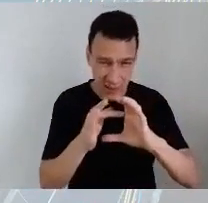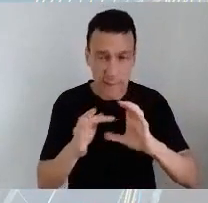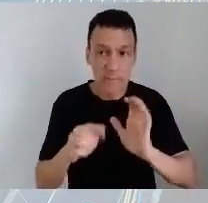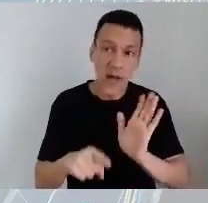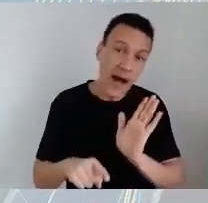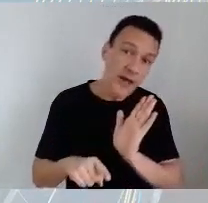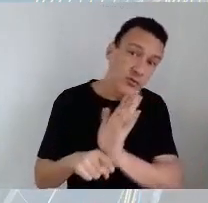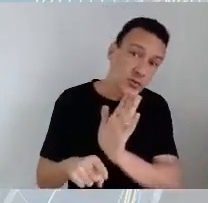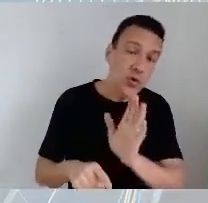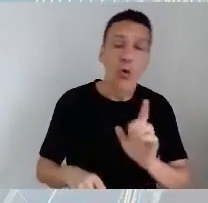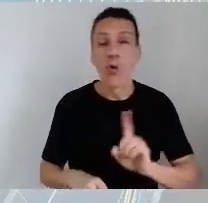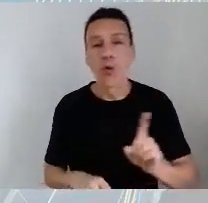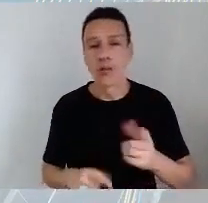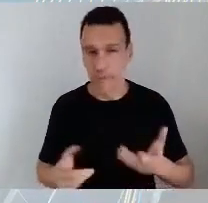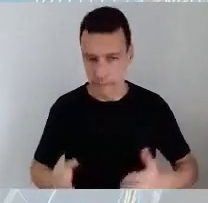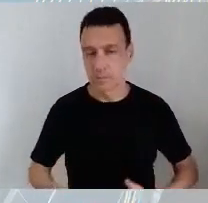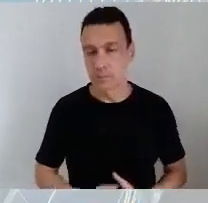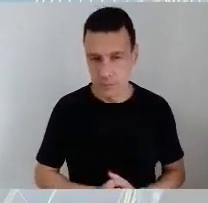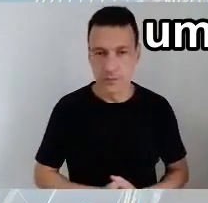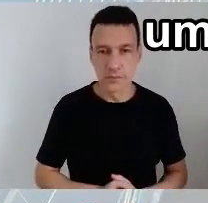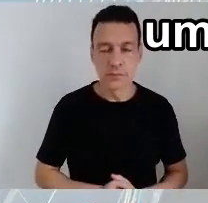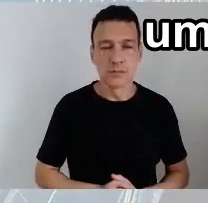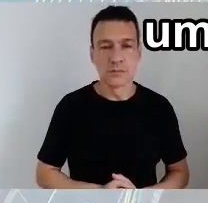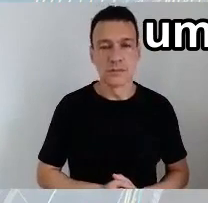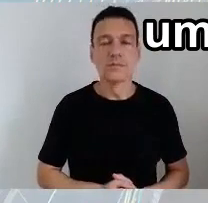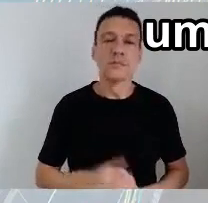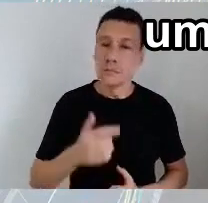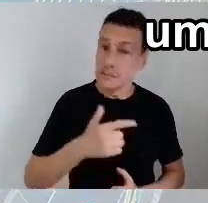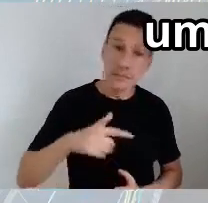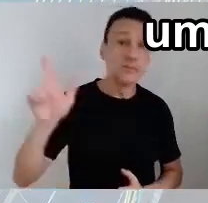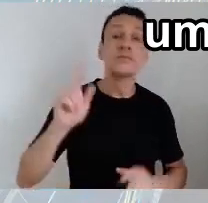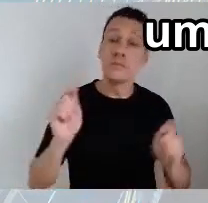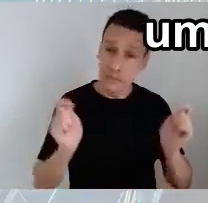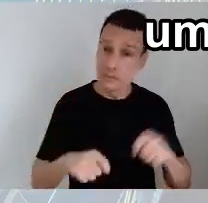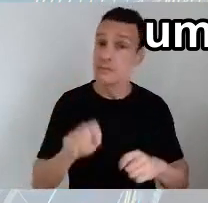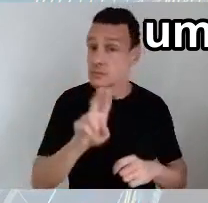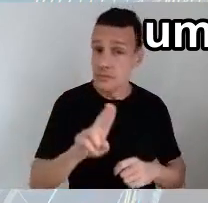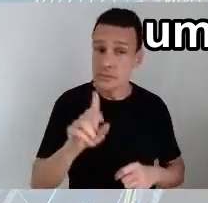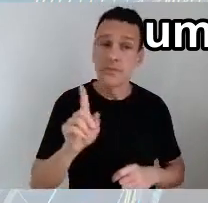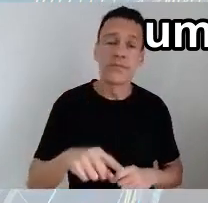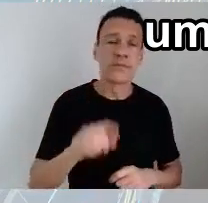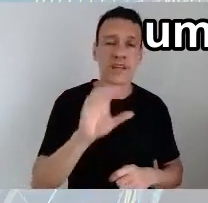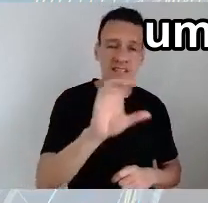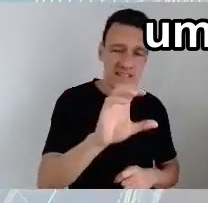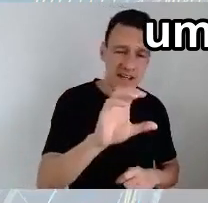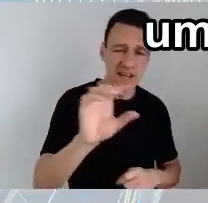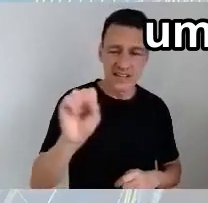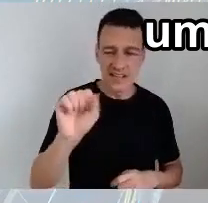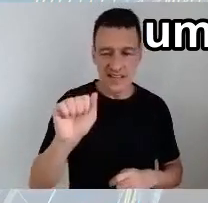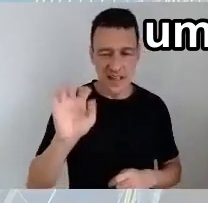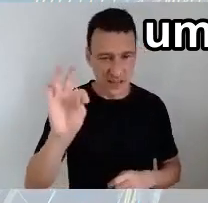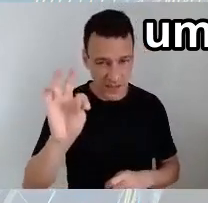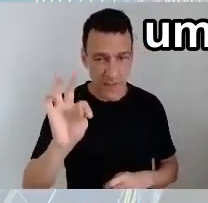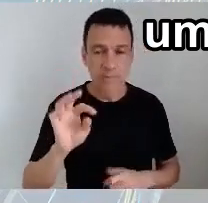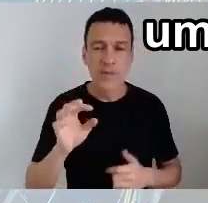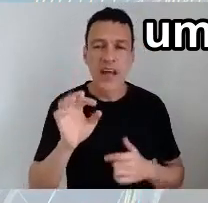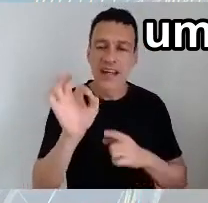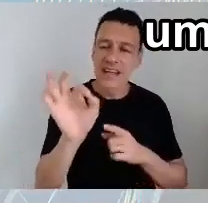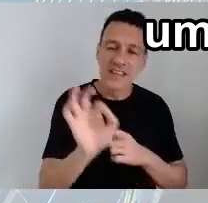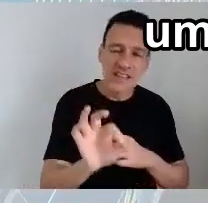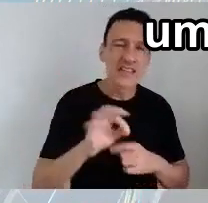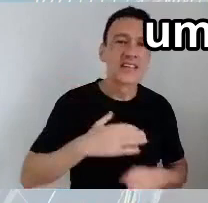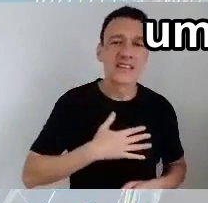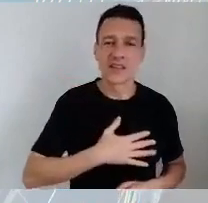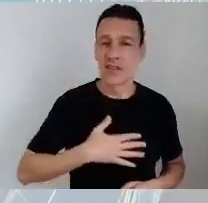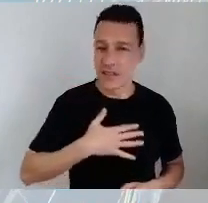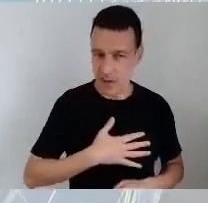Outra métrica que pode ser utilizada é o CSAT, que é o índice de satisfação. Então, ele é um pouquinho diferente ali do